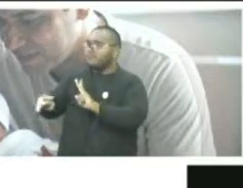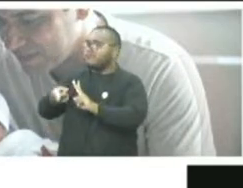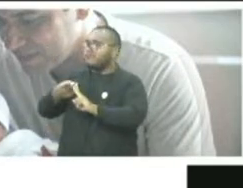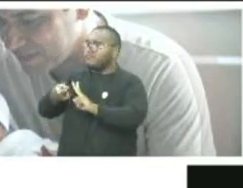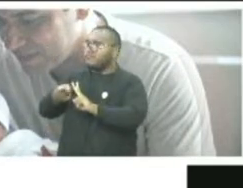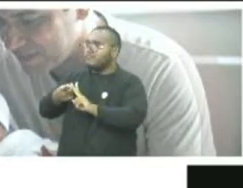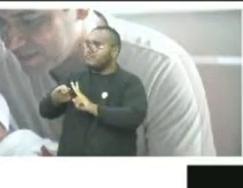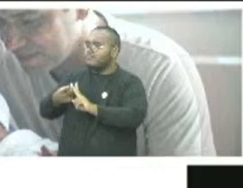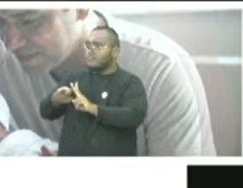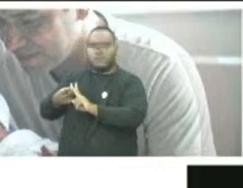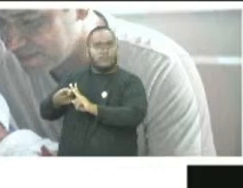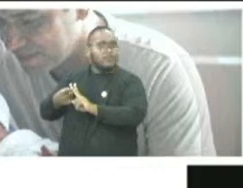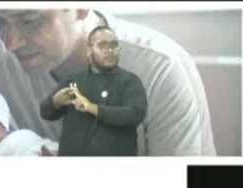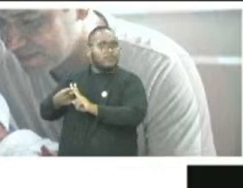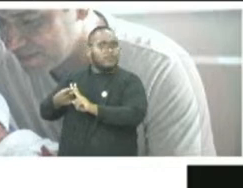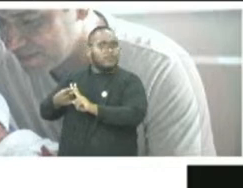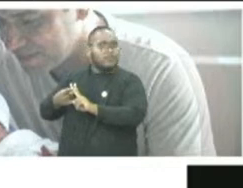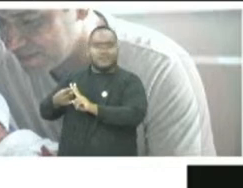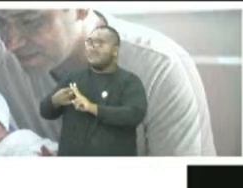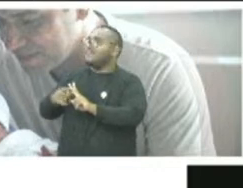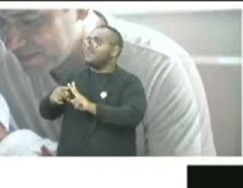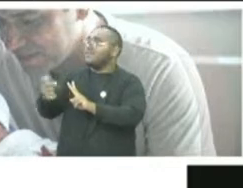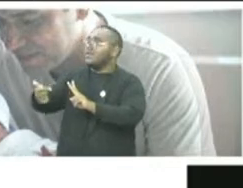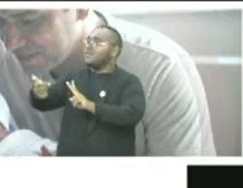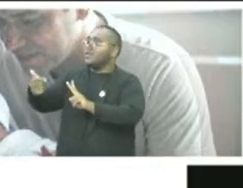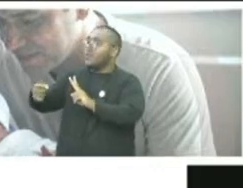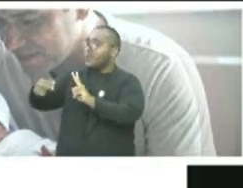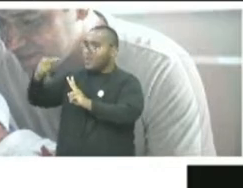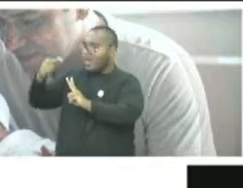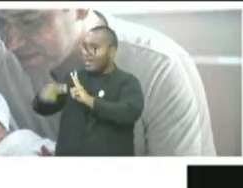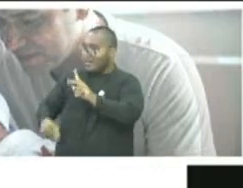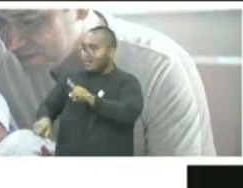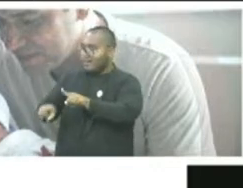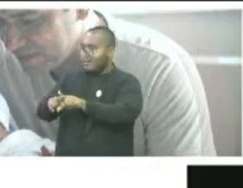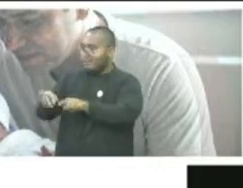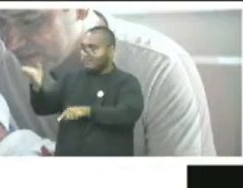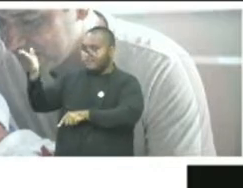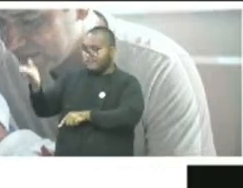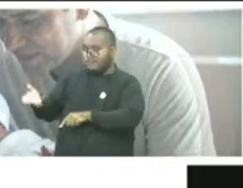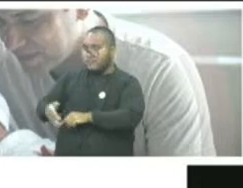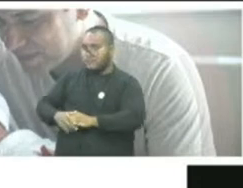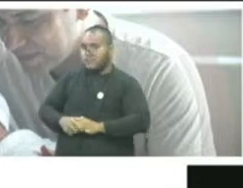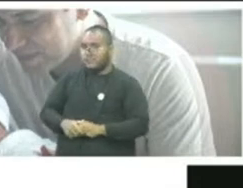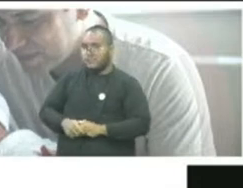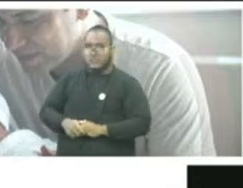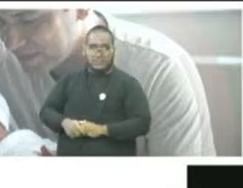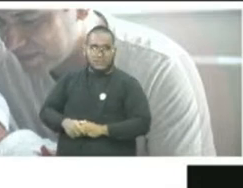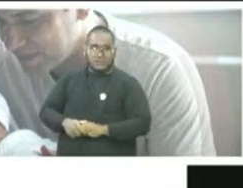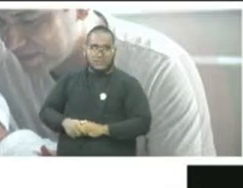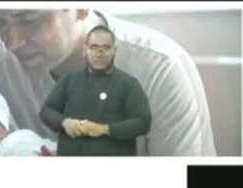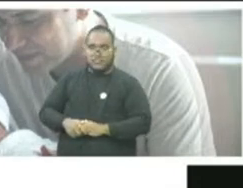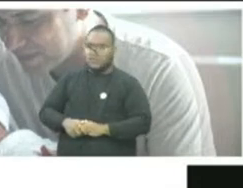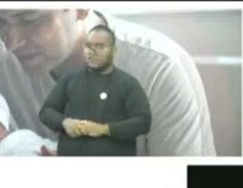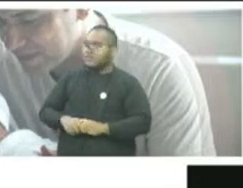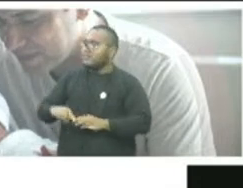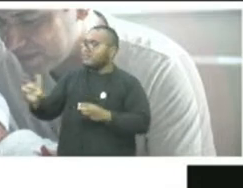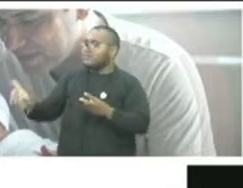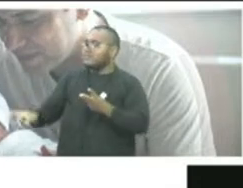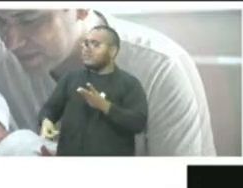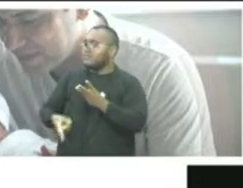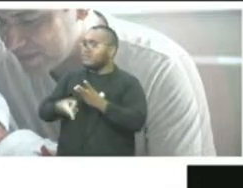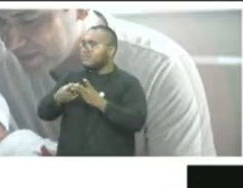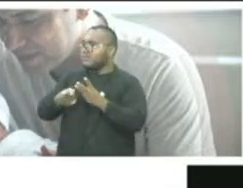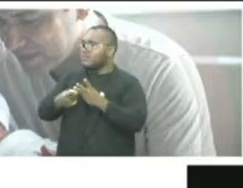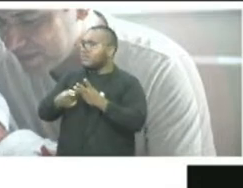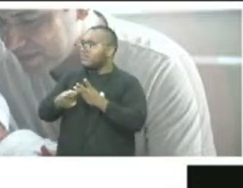O segundo vai falar de cuidado do canguru nos sistemas nacionais de saúde, organização da rede, sustentabilidade e continuidade do cuidado.